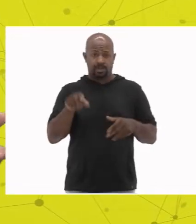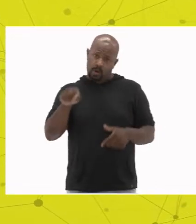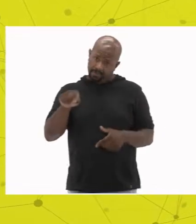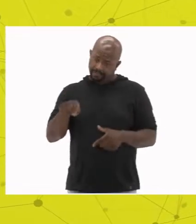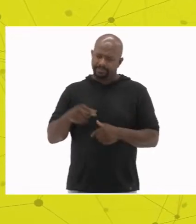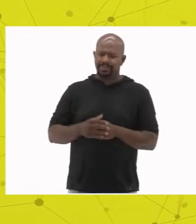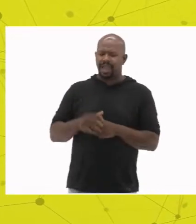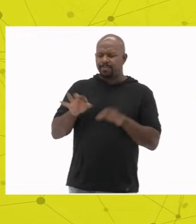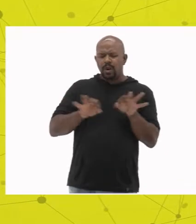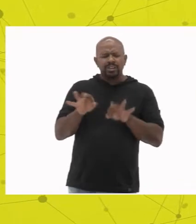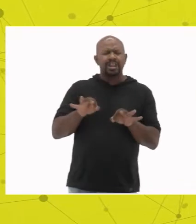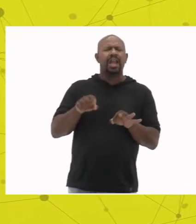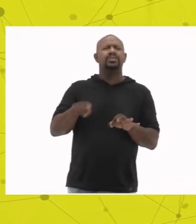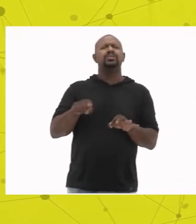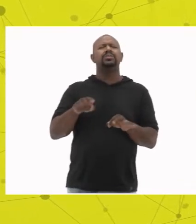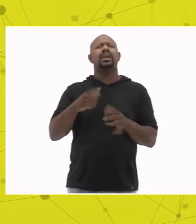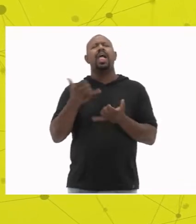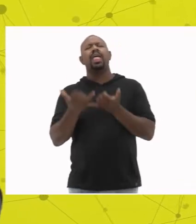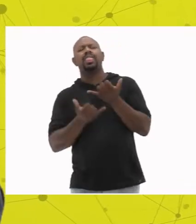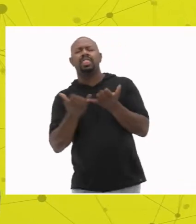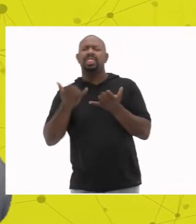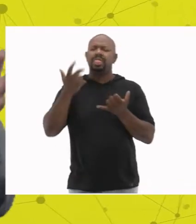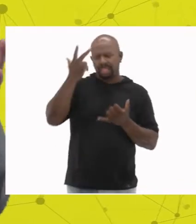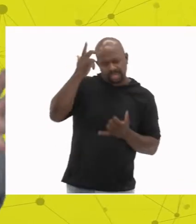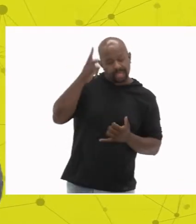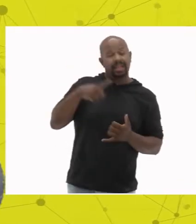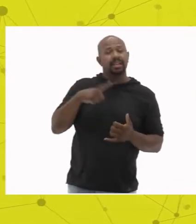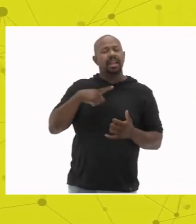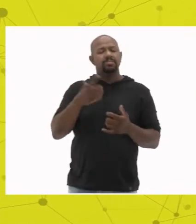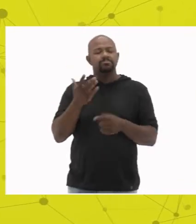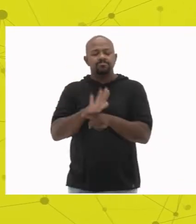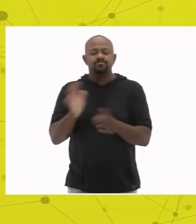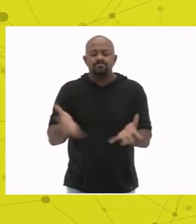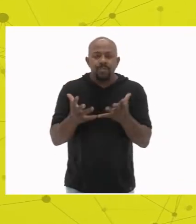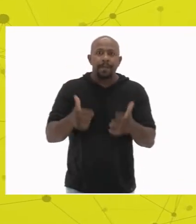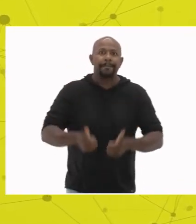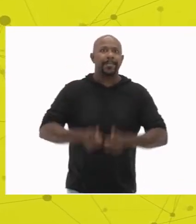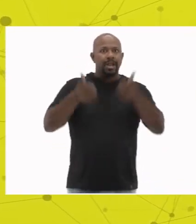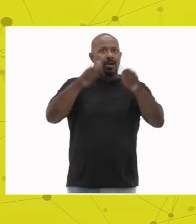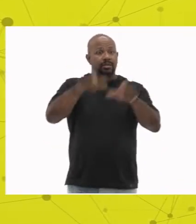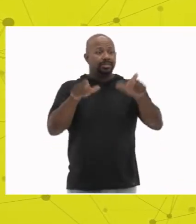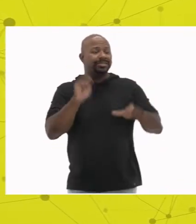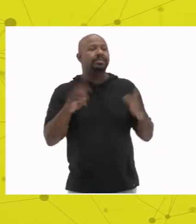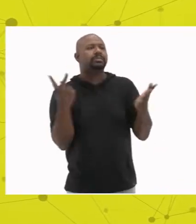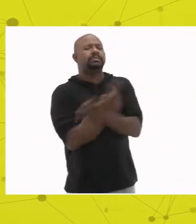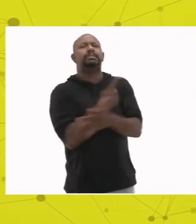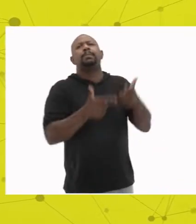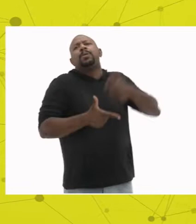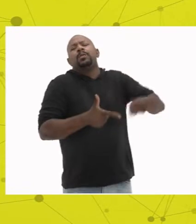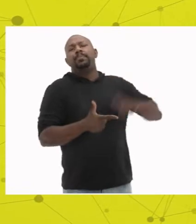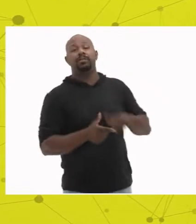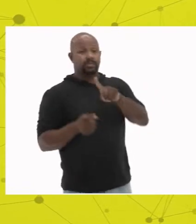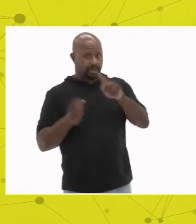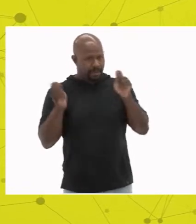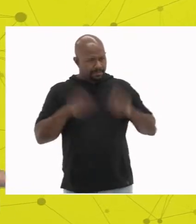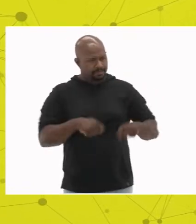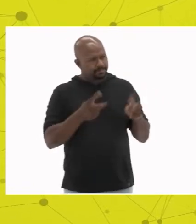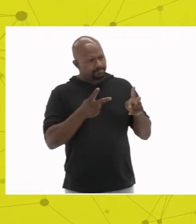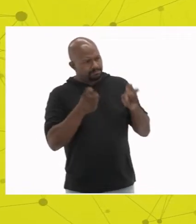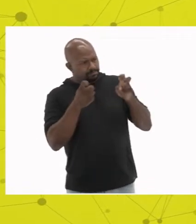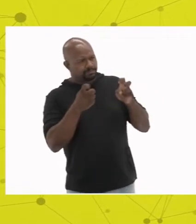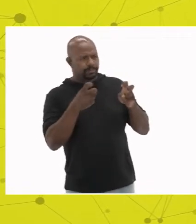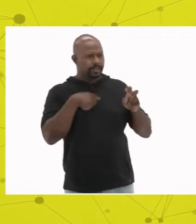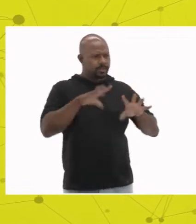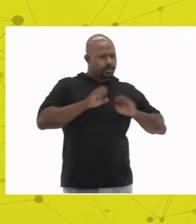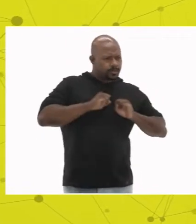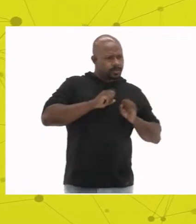Assim como o Foldit, projetos gamificados contam com o que há de melhor no ser humano, quando diante de problemas. Sua capacidade de